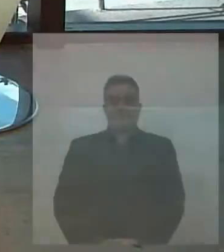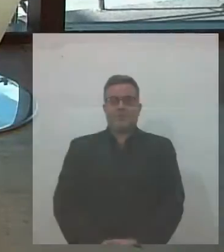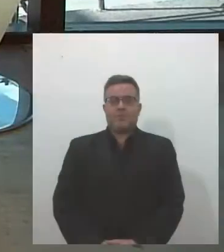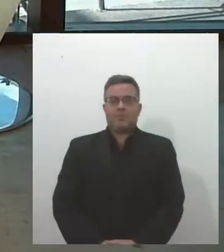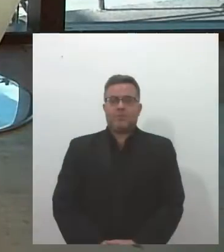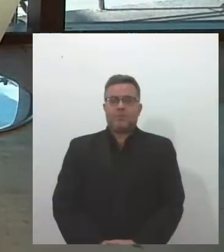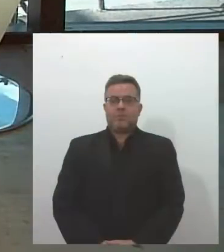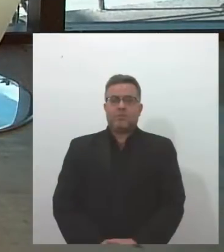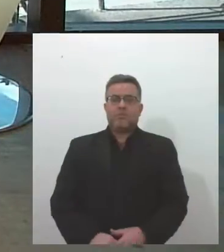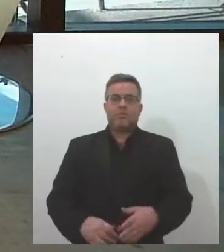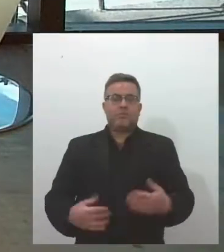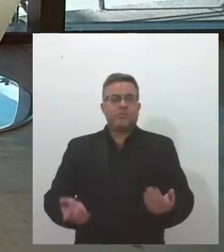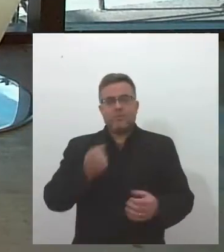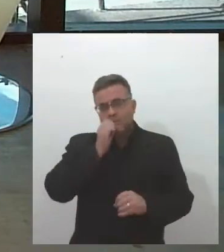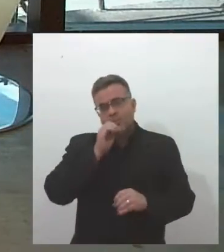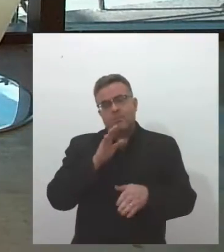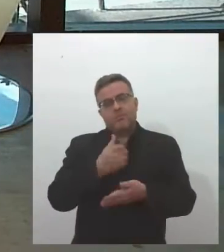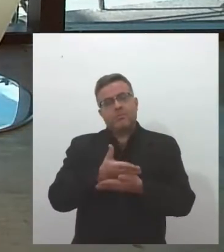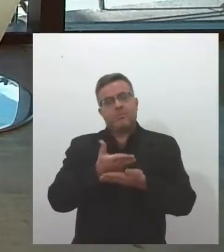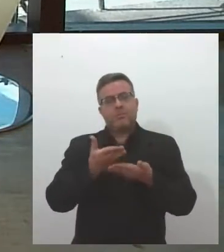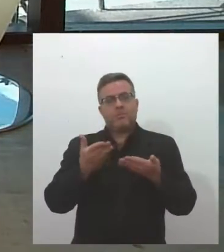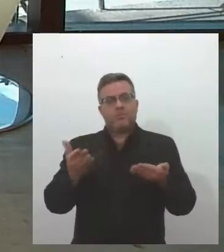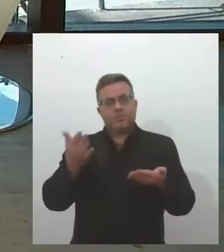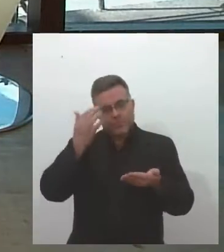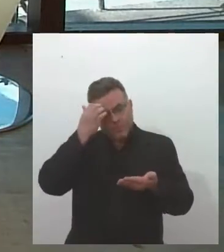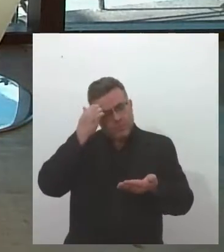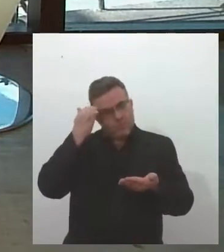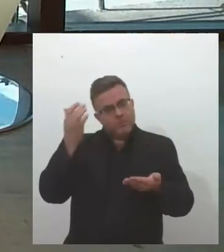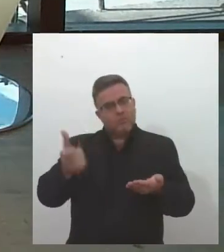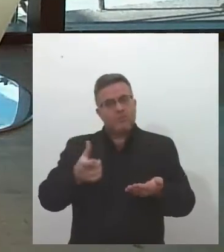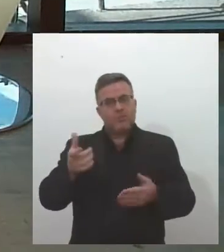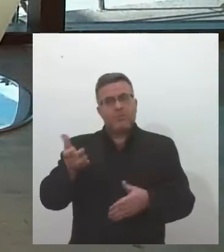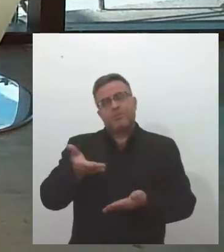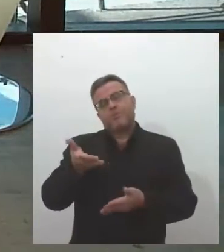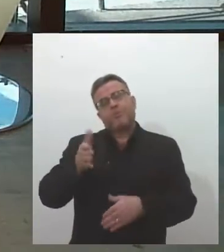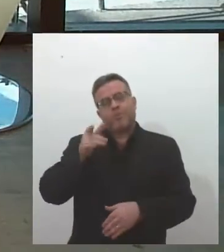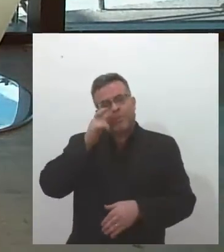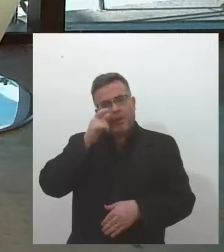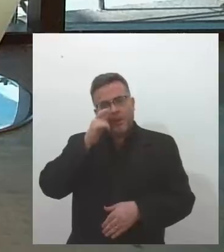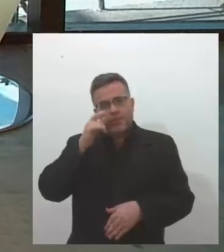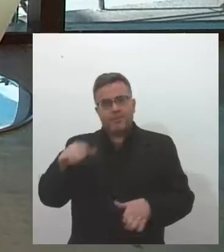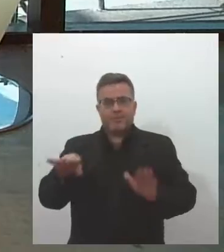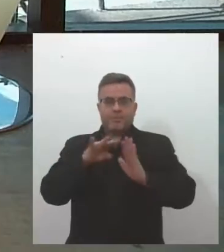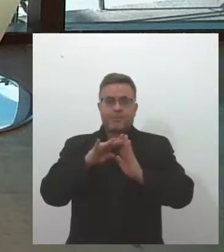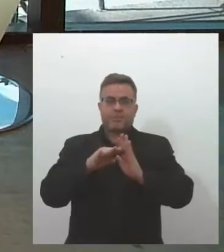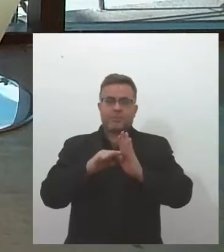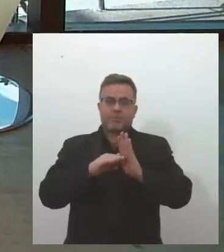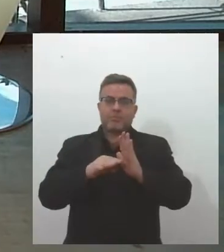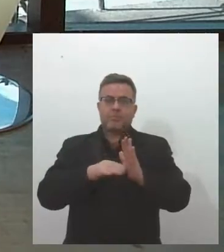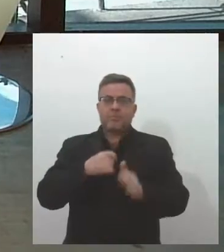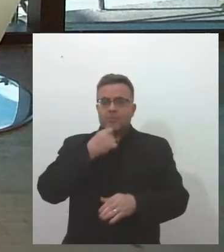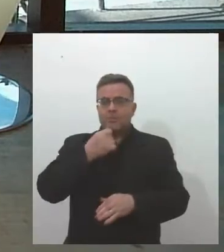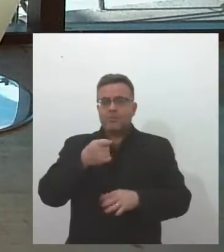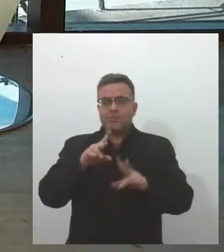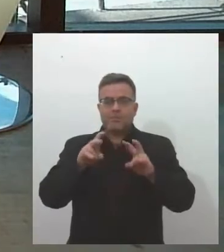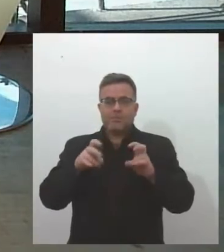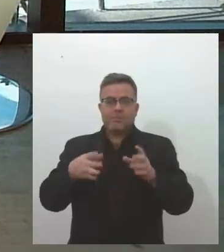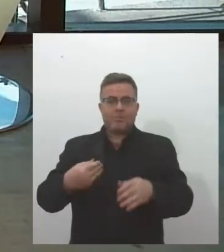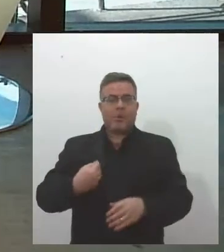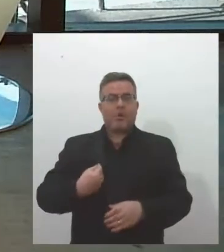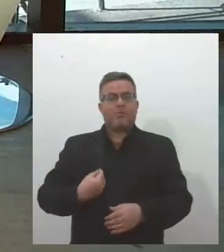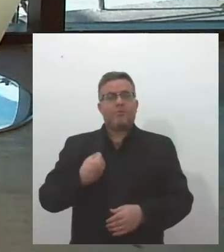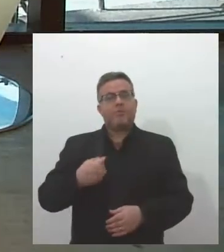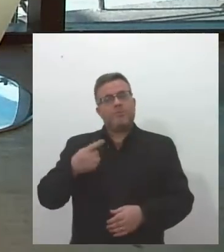Olá, muito boa tarde para você que acompanha a programação da TV Alese. Está no ar o Além da Pauta, ao vivo, aqui pela sua